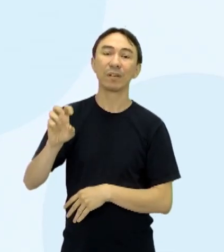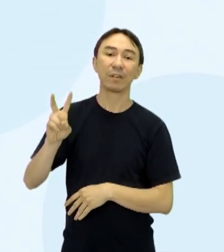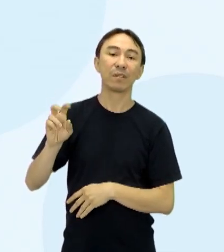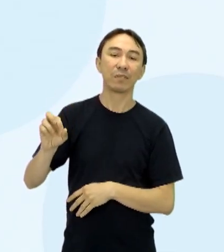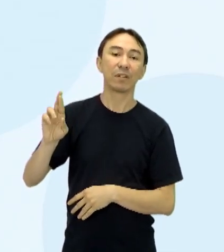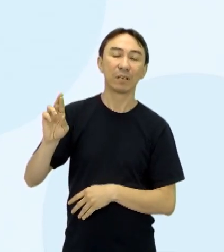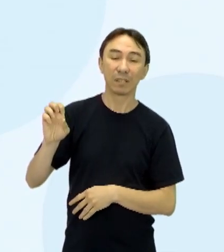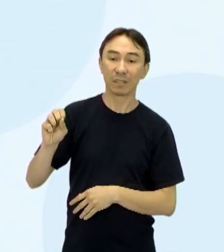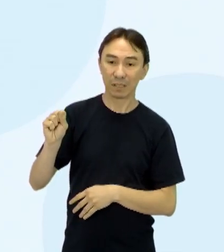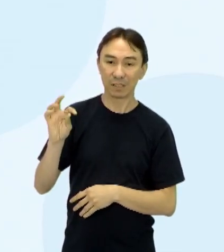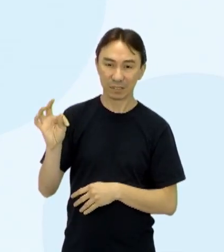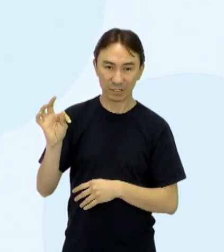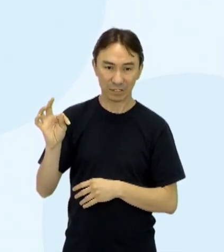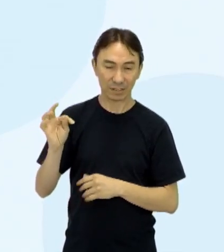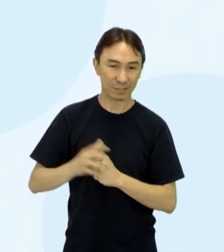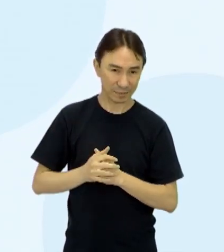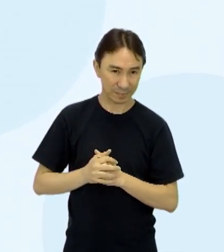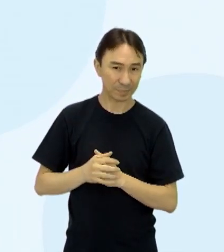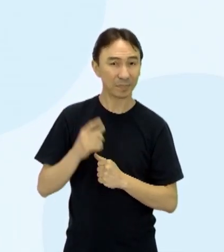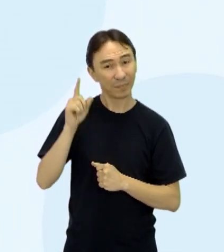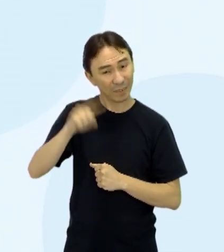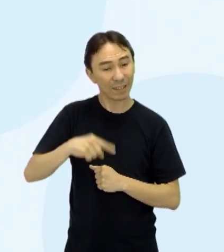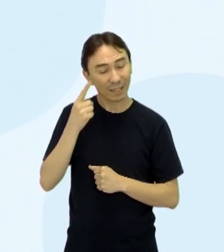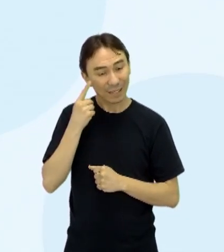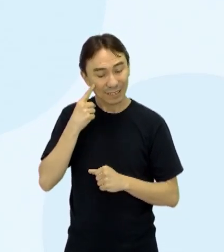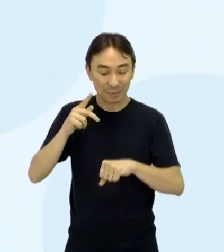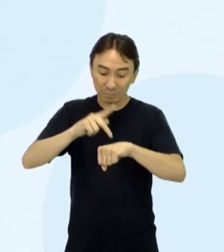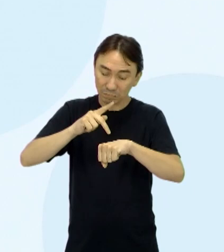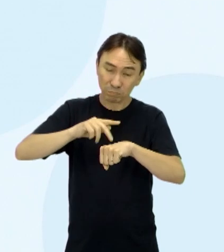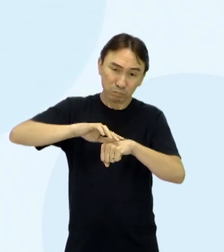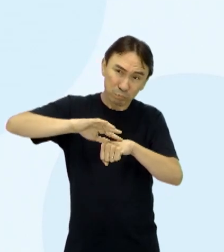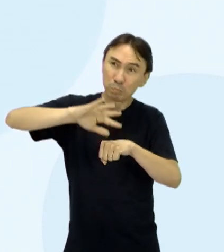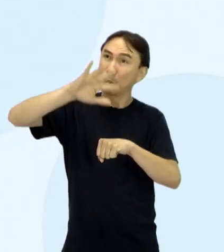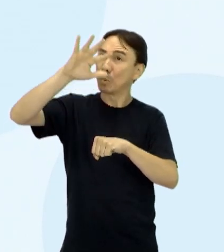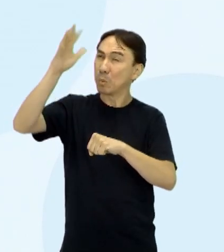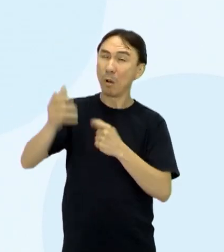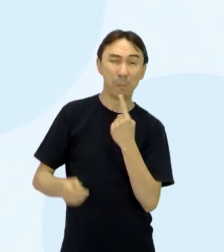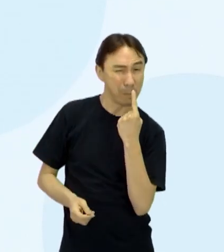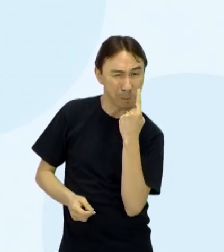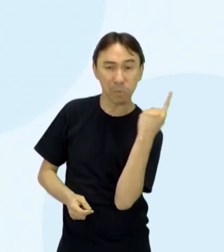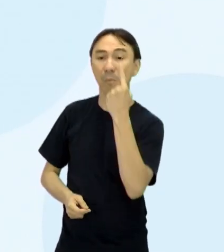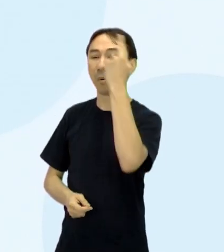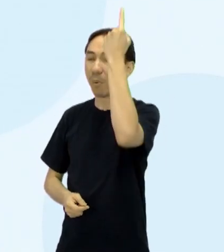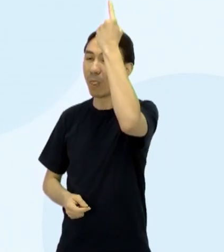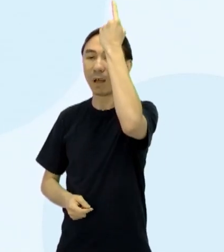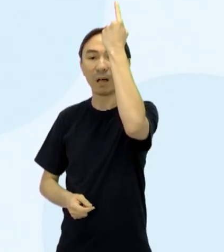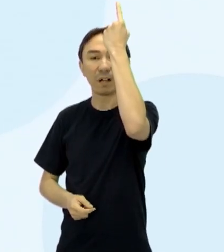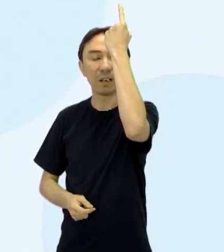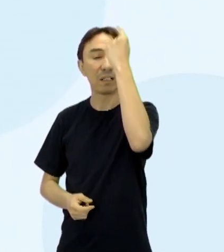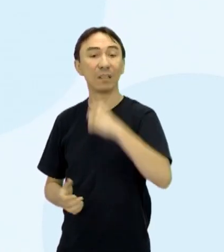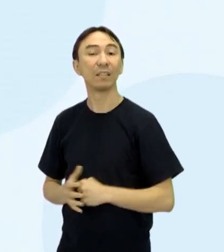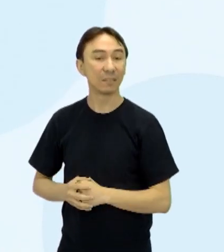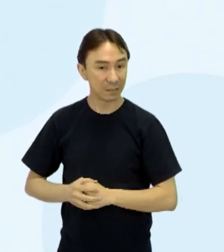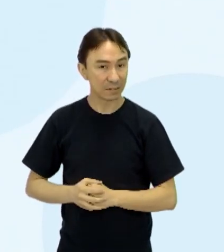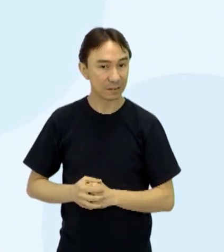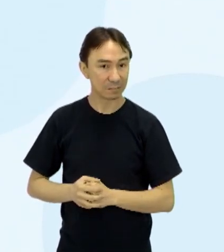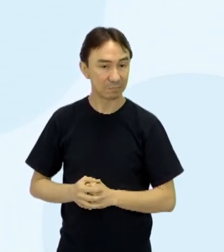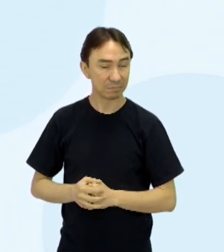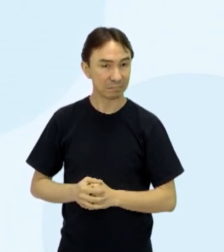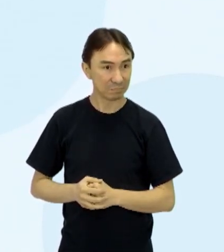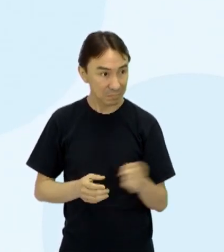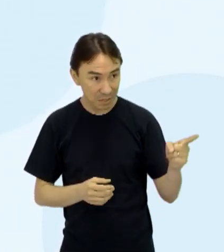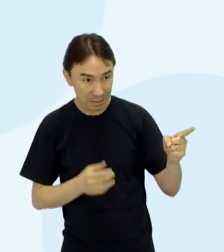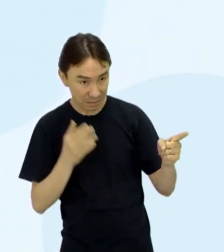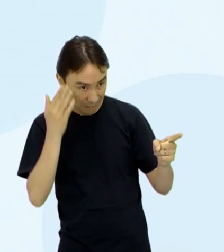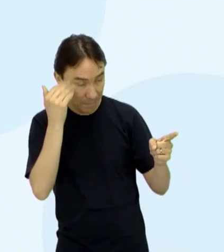GPS, o Chimborazo é a montanha mais alta da Terra, pois está mais distante do centro da Terra do que o Everest. Sabia